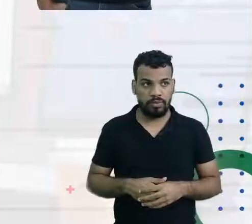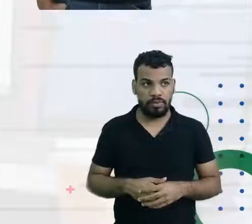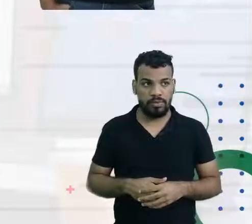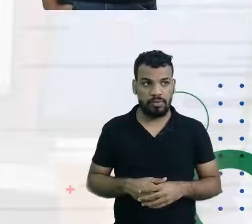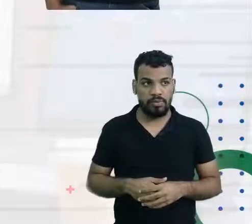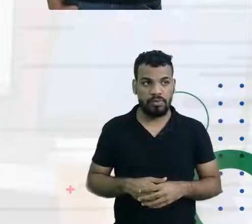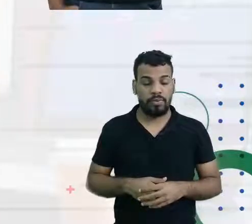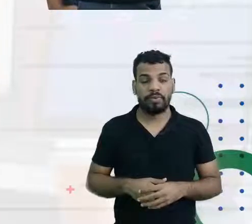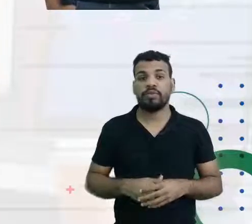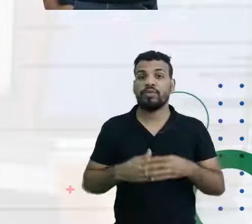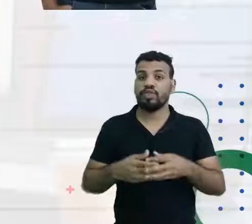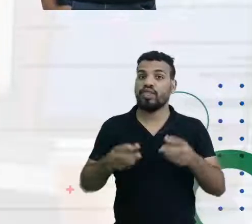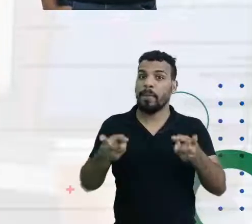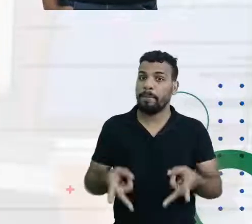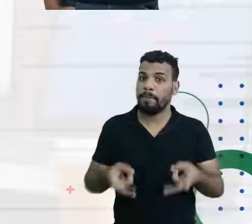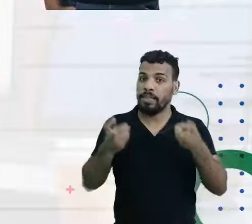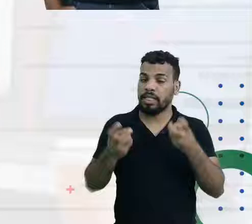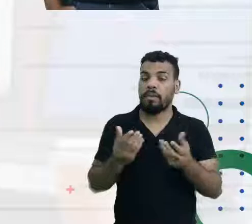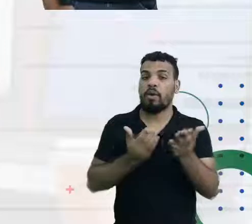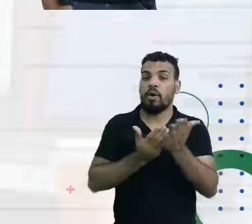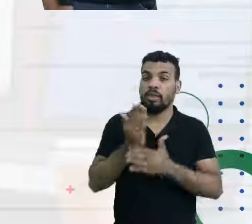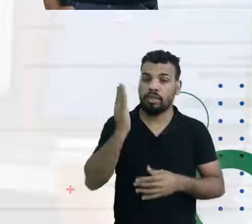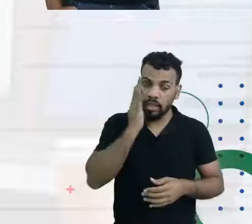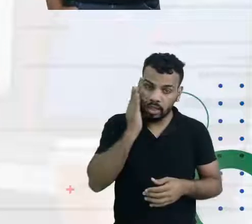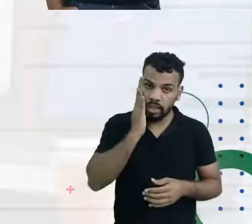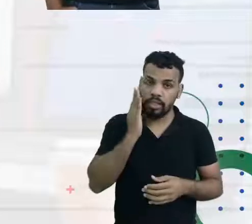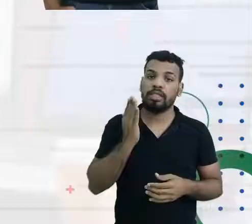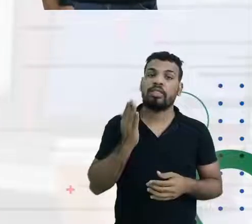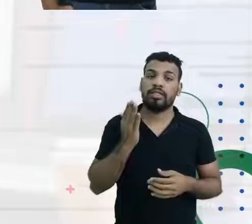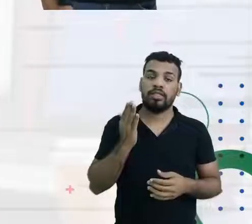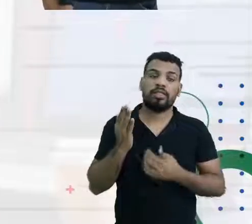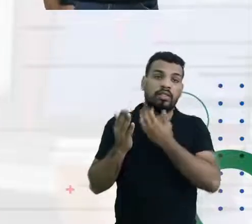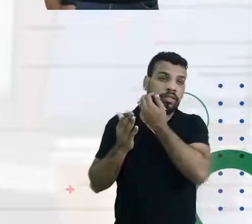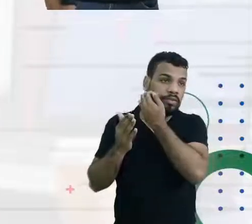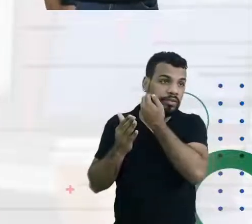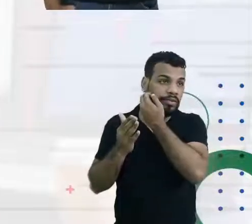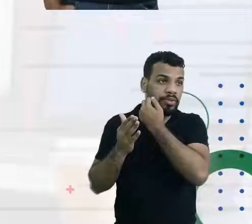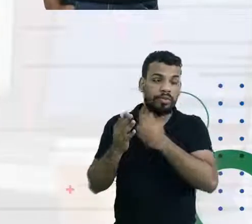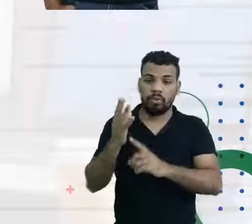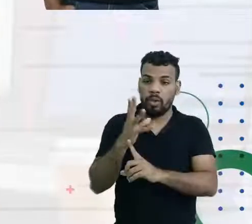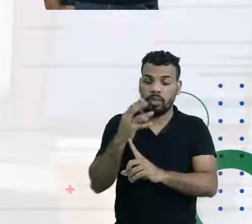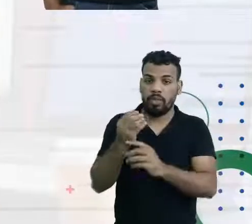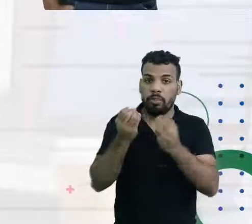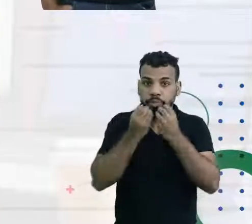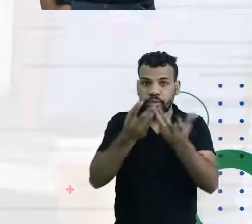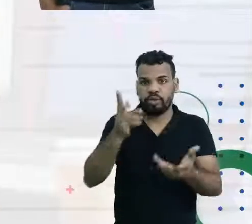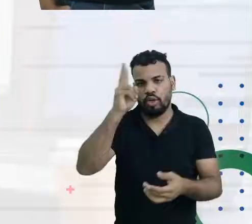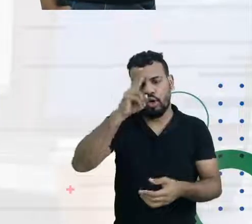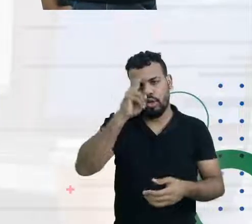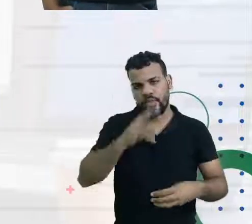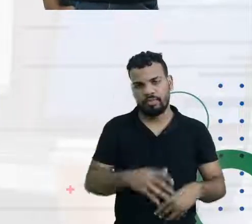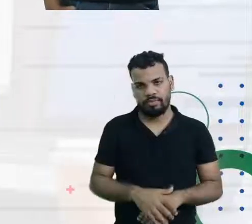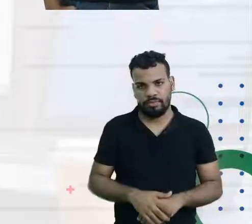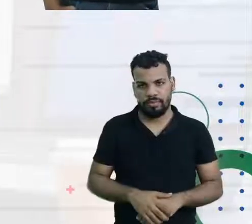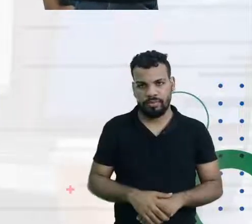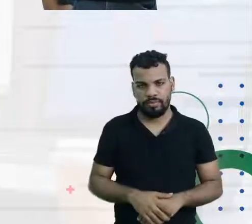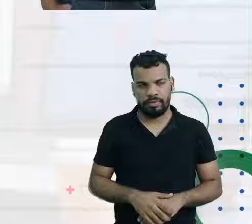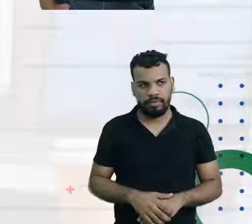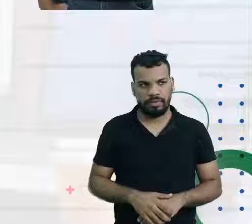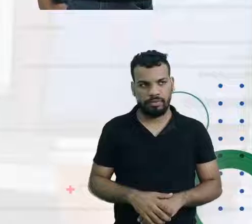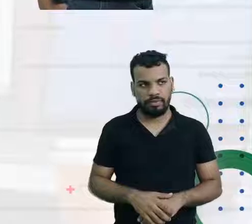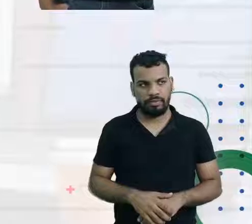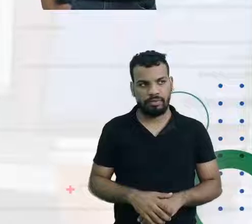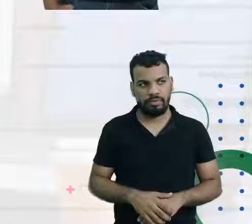gente percebe, a gente já começa a entender aqui que o artista, ele conta uma história. A gente entende aqui que